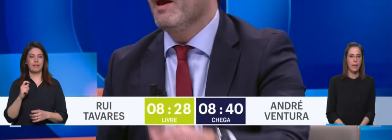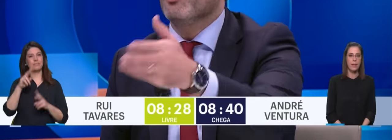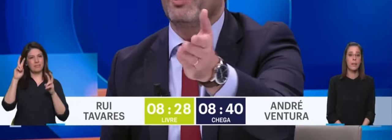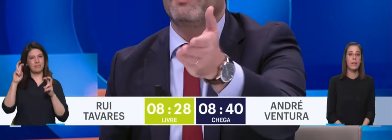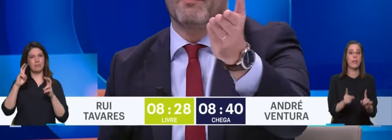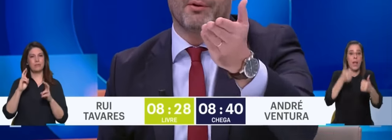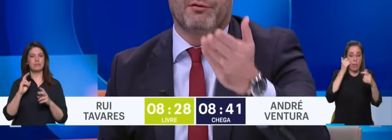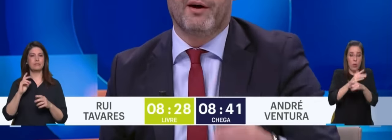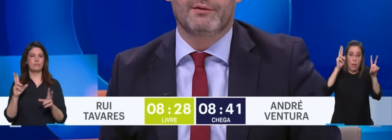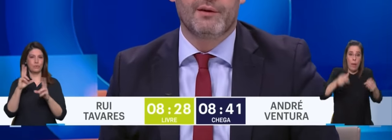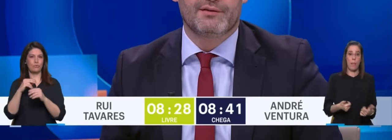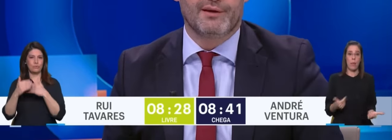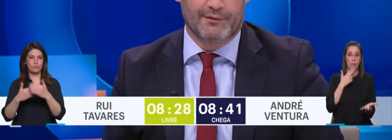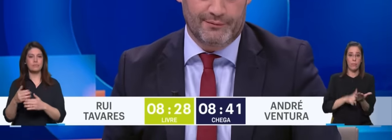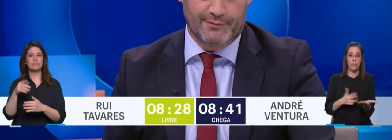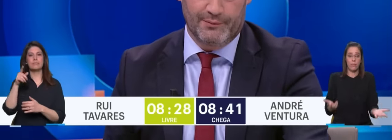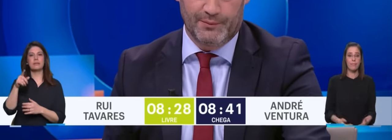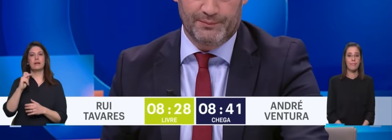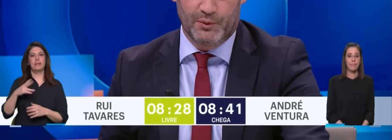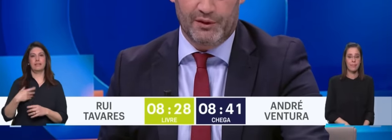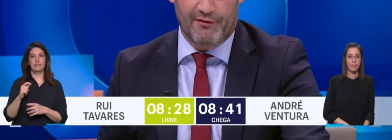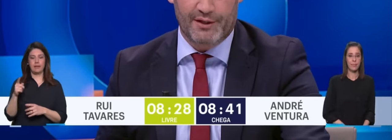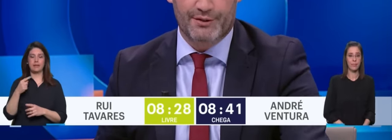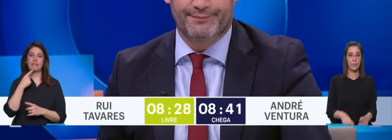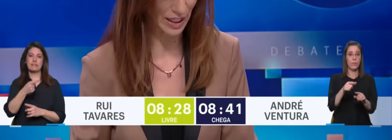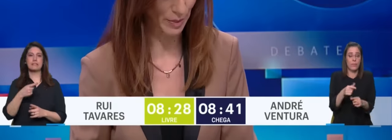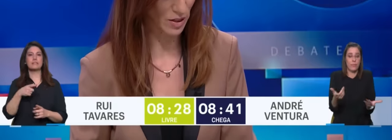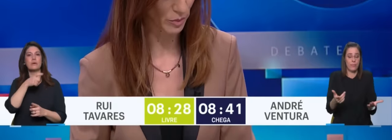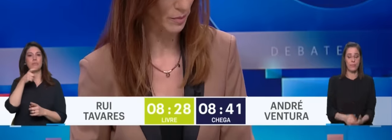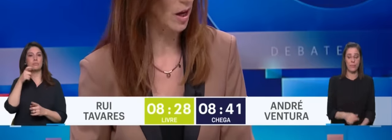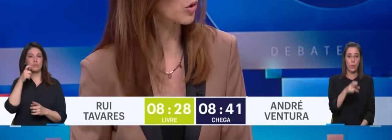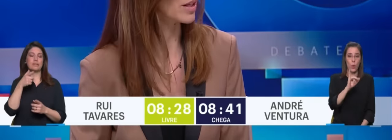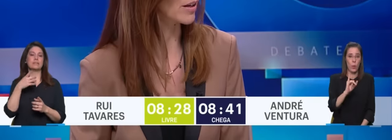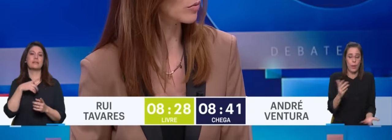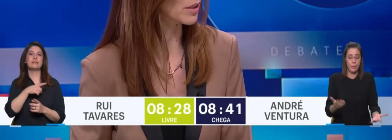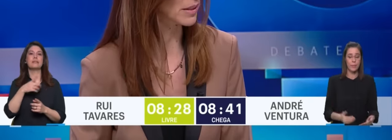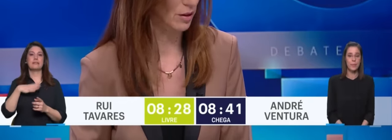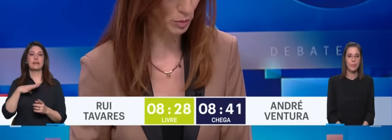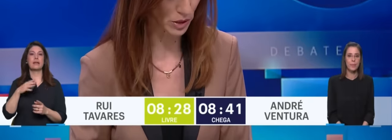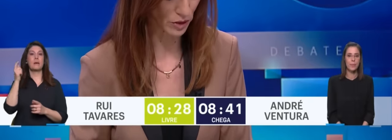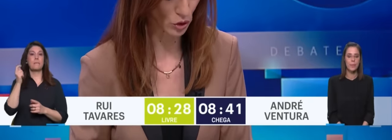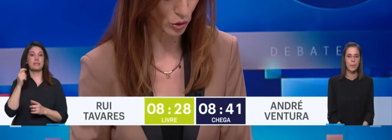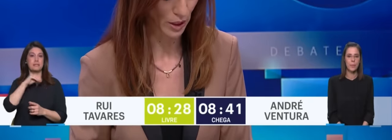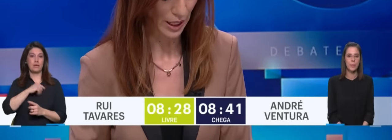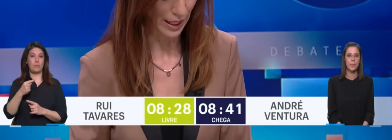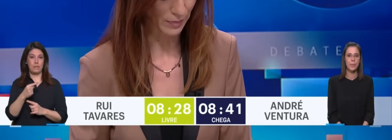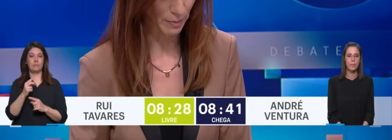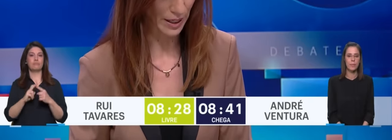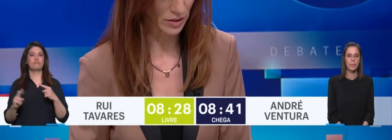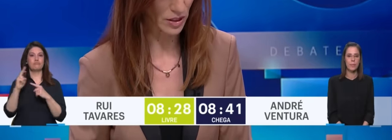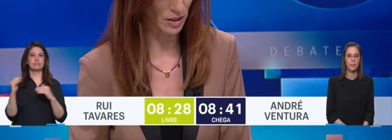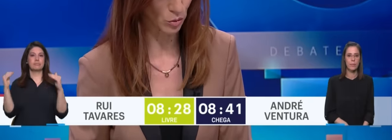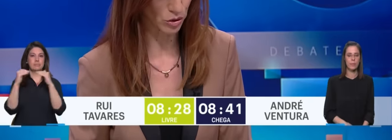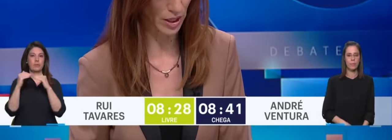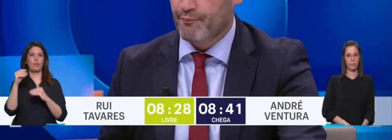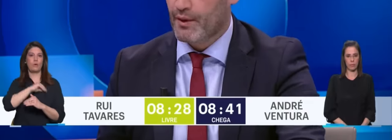tema o André Ventura defendeu que a sua promessa de equivaler a pensão mínima ao salário mínimo até 2028 eh também